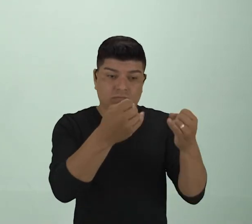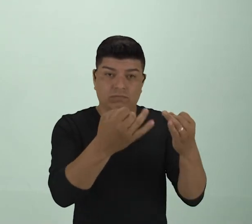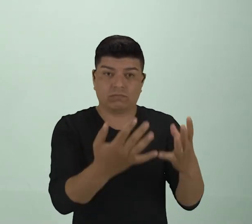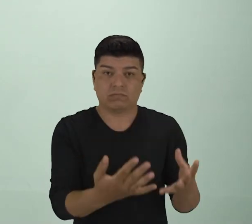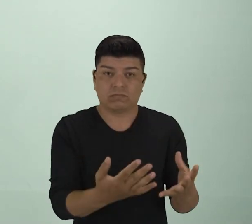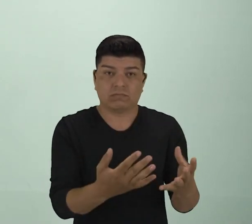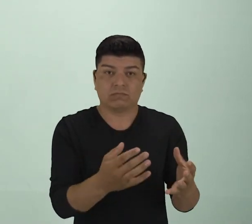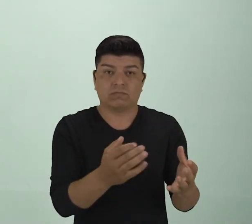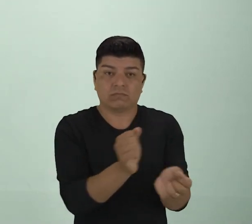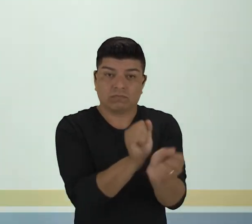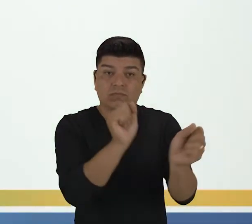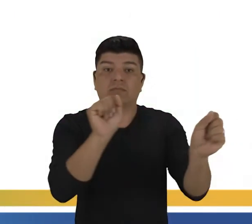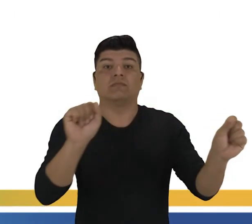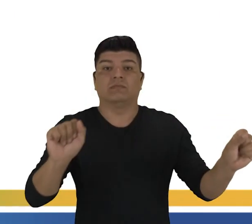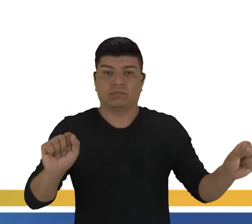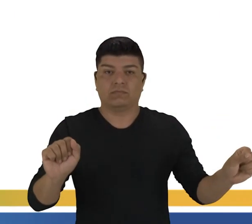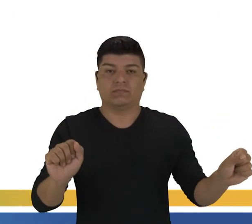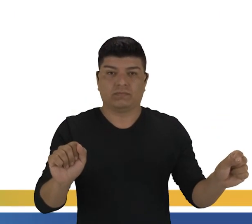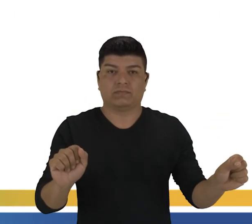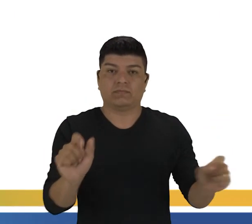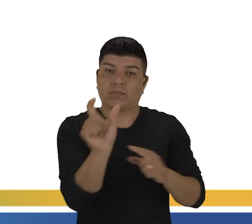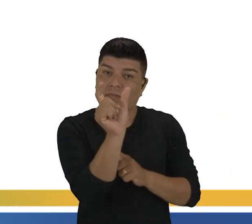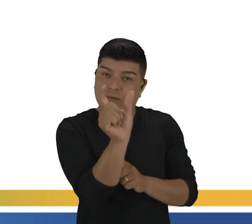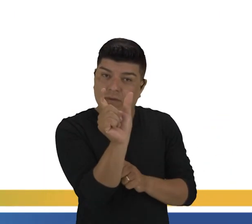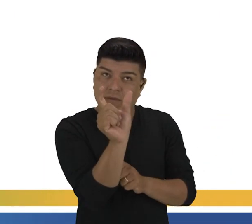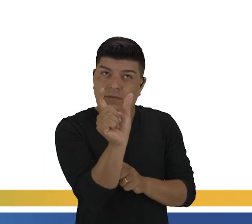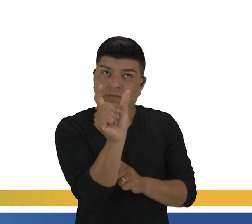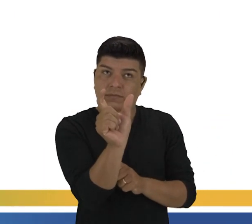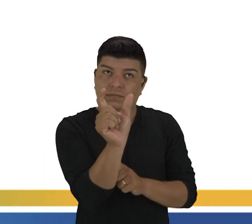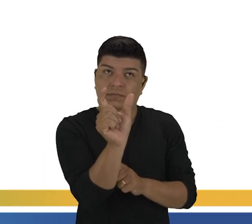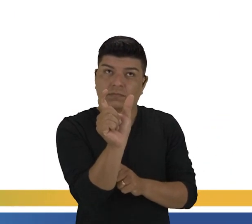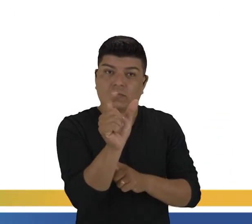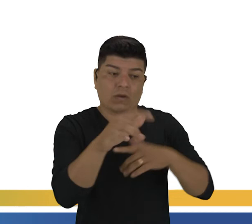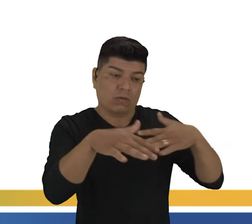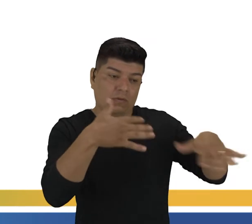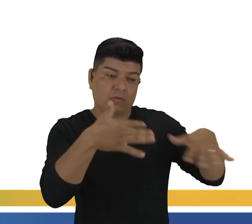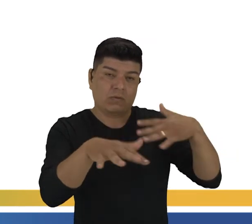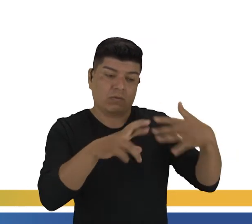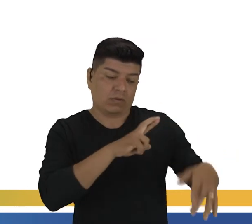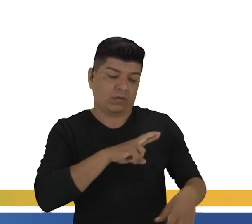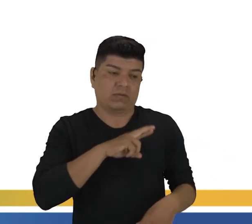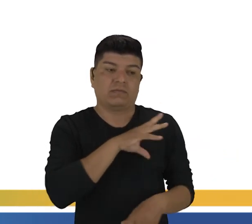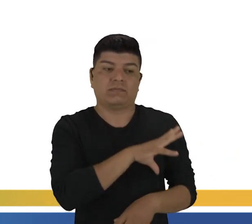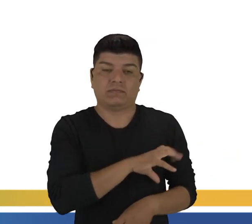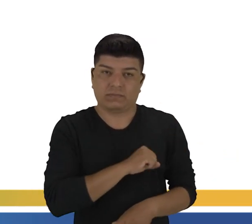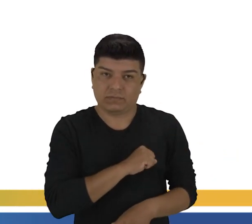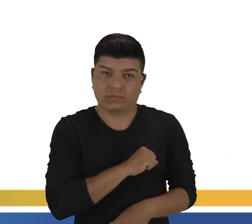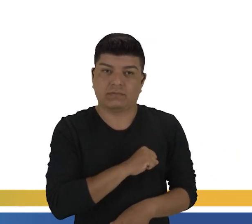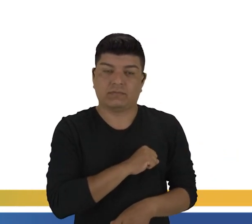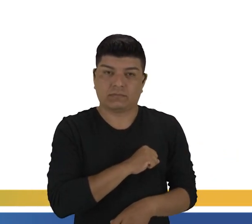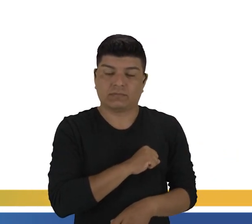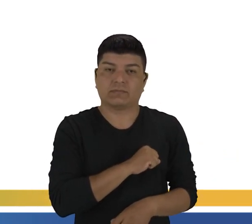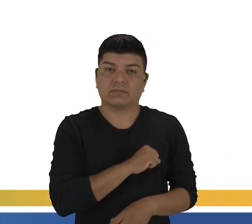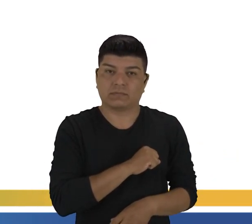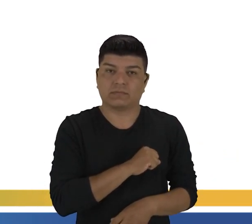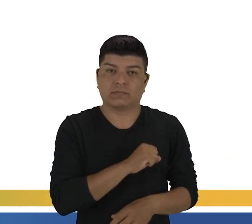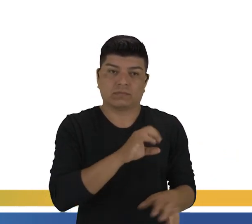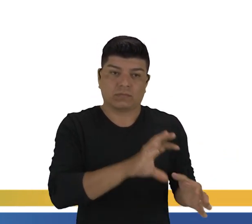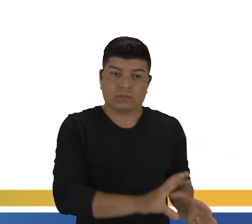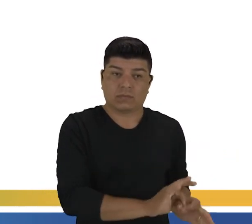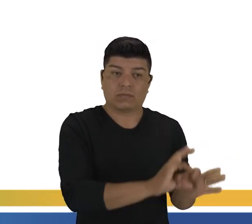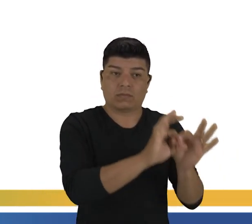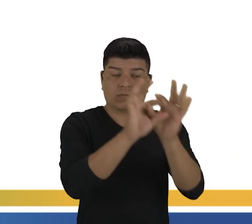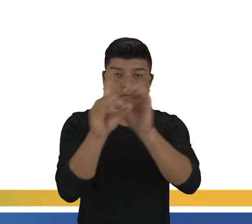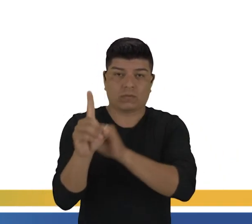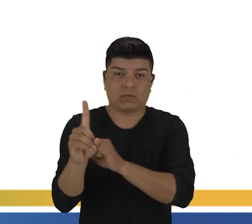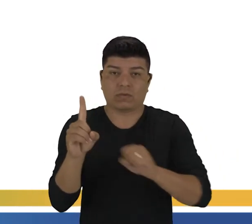da liberdade? Então, gravem essa palavra. Foi um movimento romântico em que se encontrava no contexto social